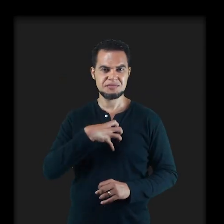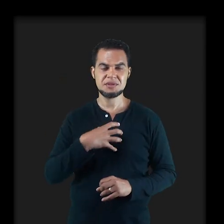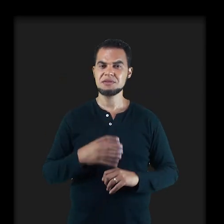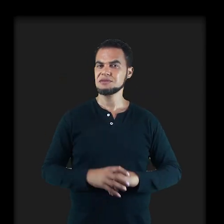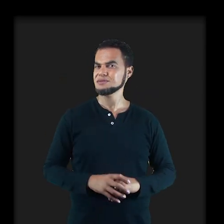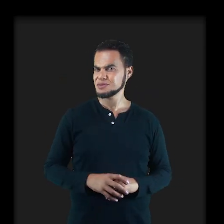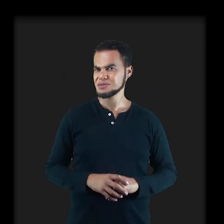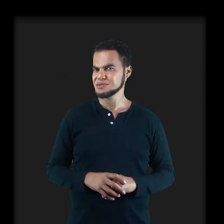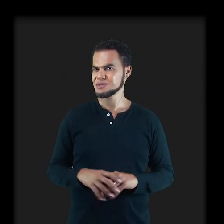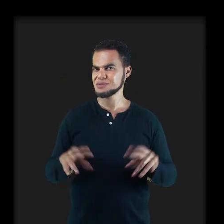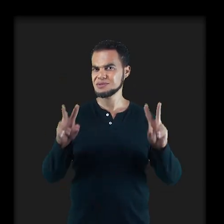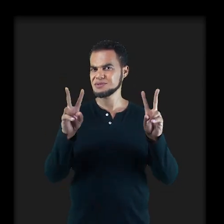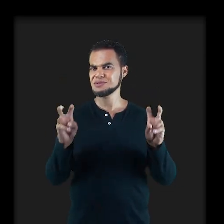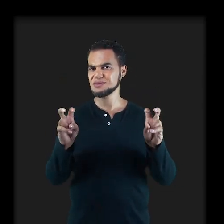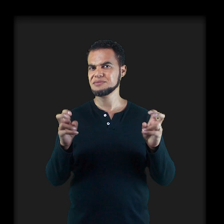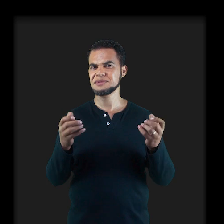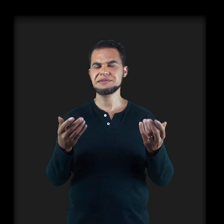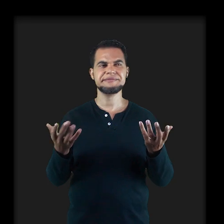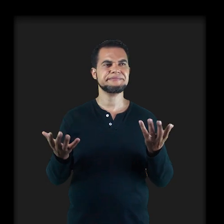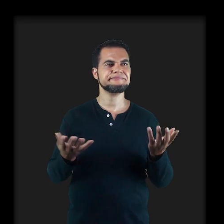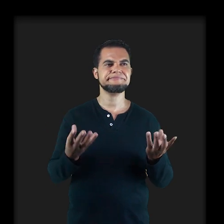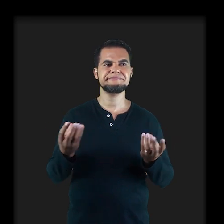sentimentos, sobre...